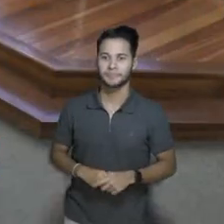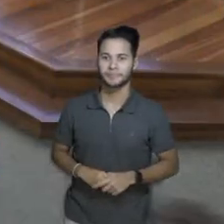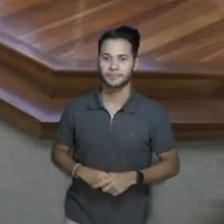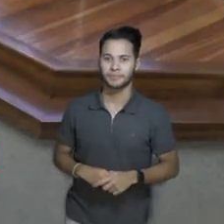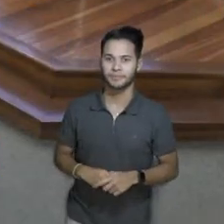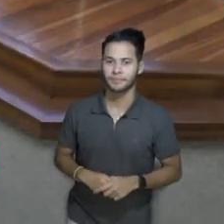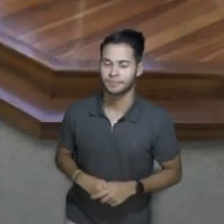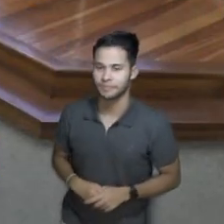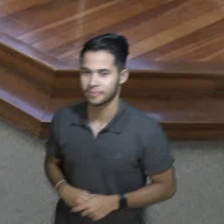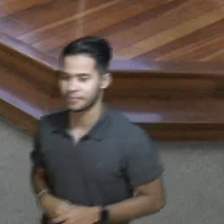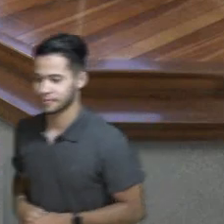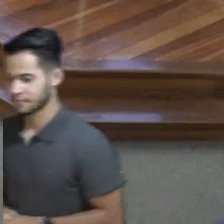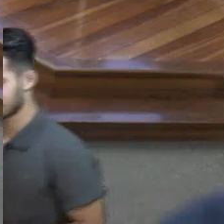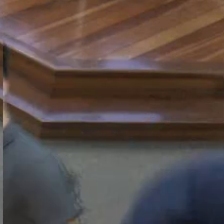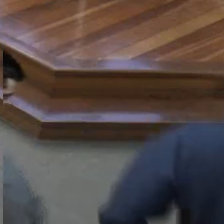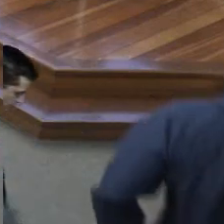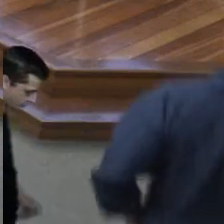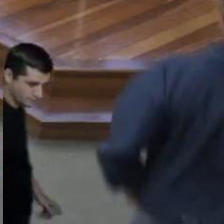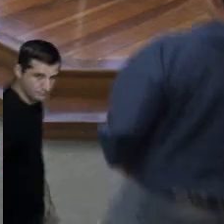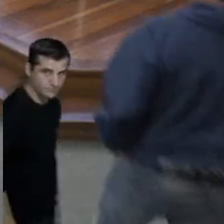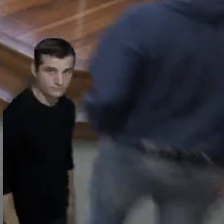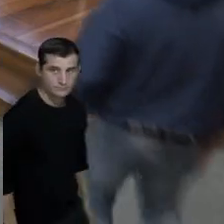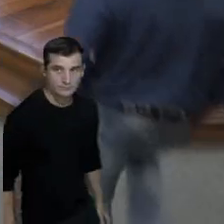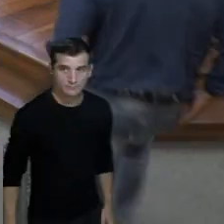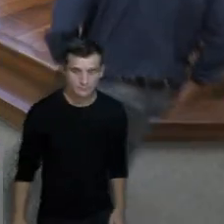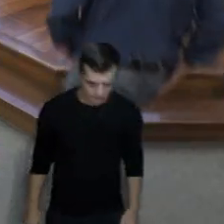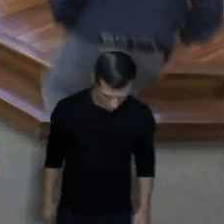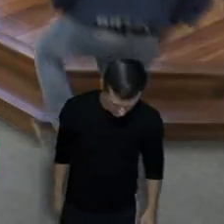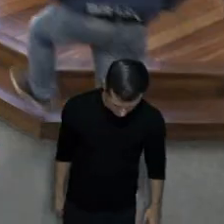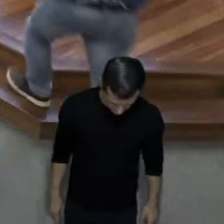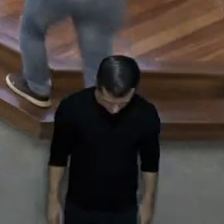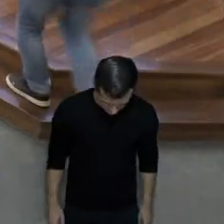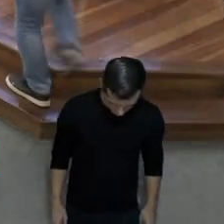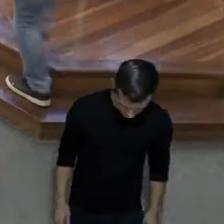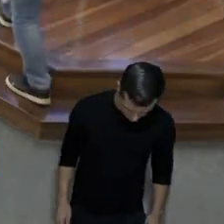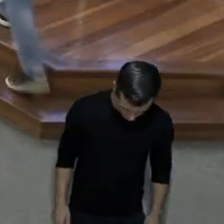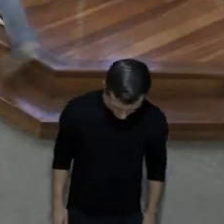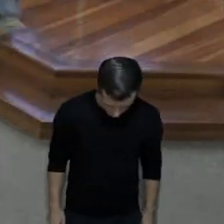Martins já vou te passar o microfone teco teco